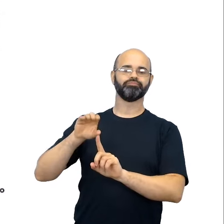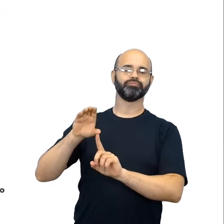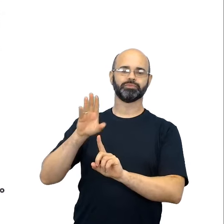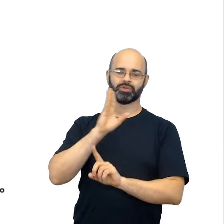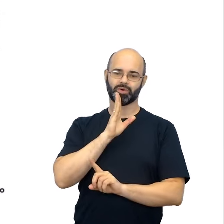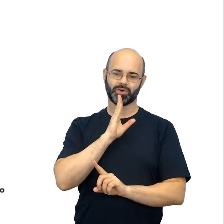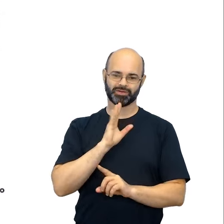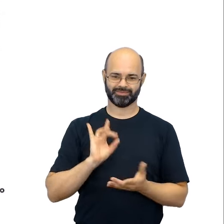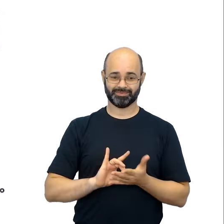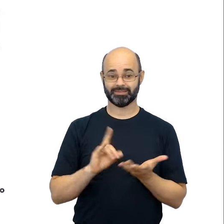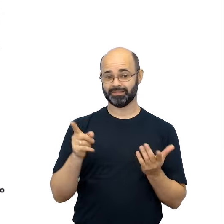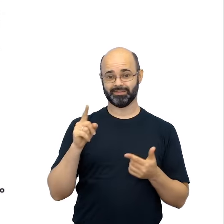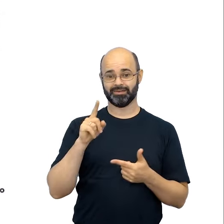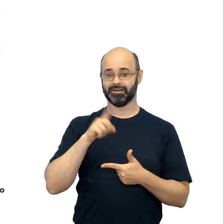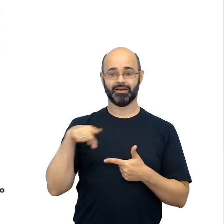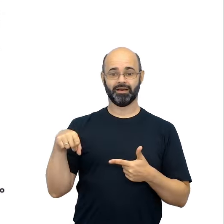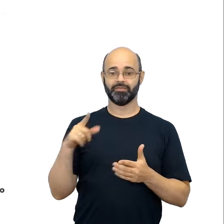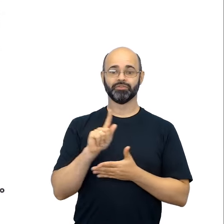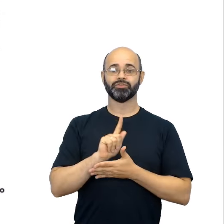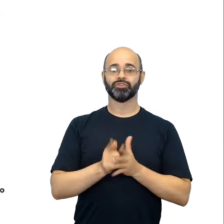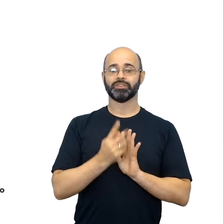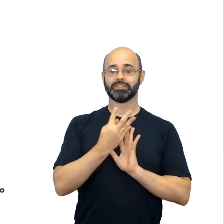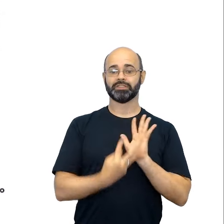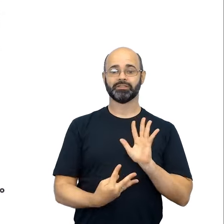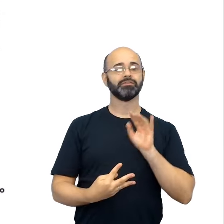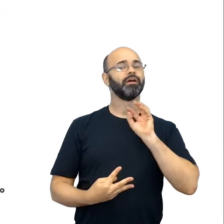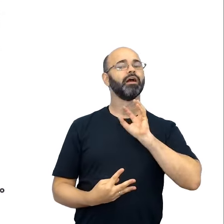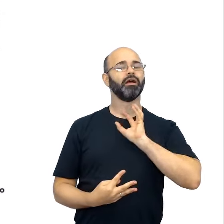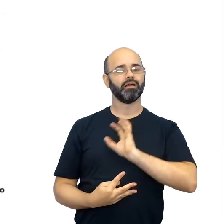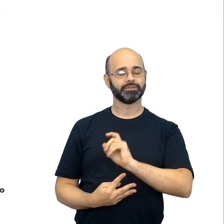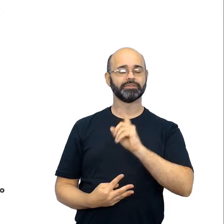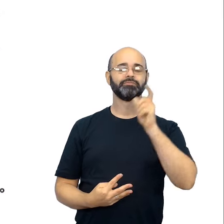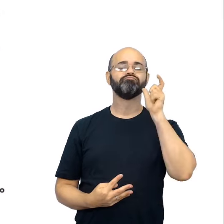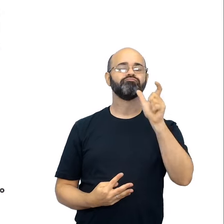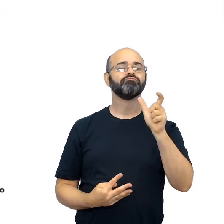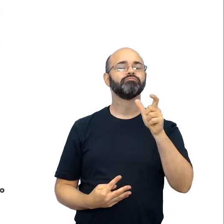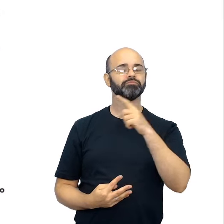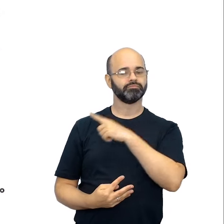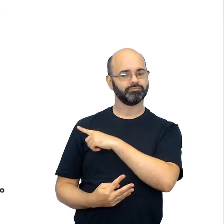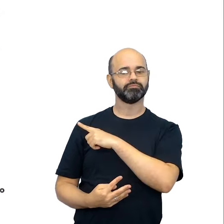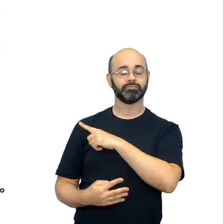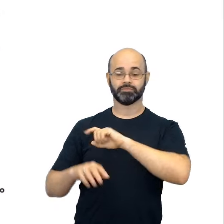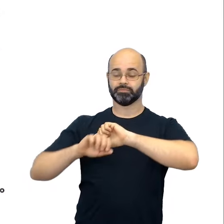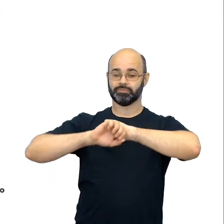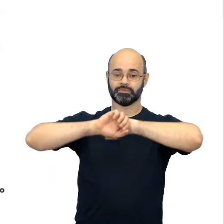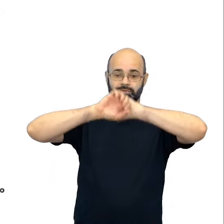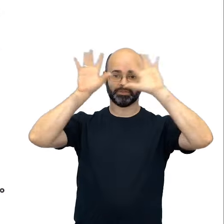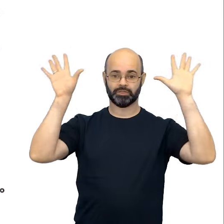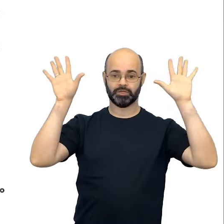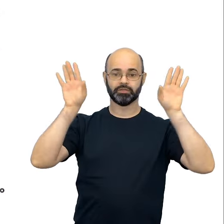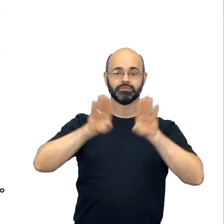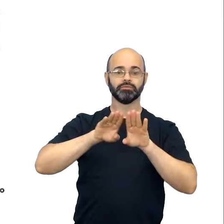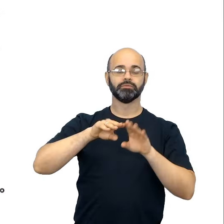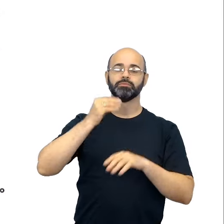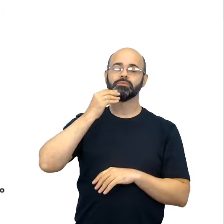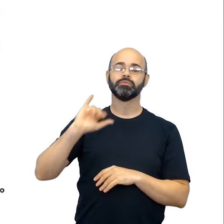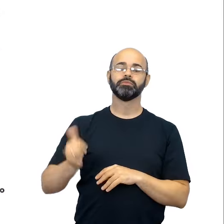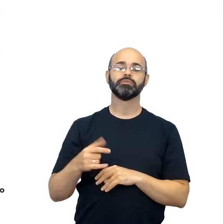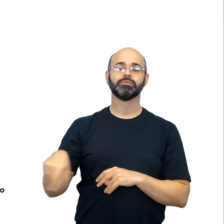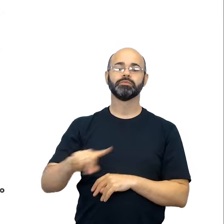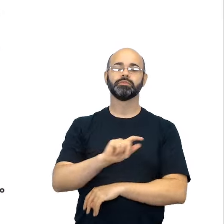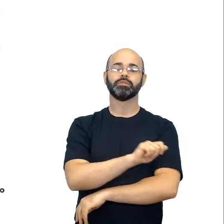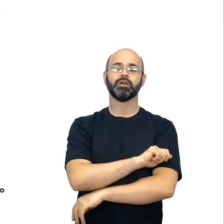é um gênero textual que permite isso de uma forma bastante interessante, bastante ampla, e oportuniza aos nossos